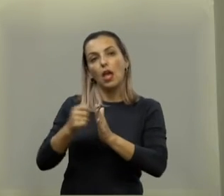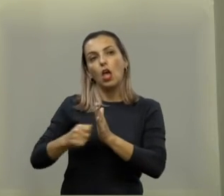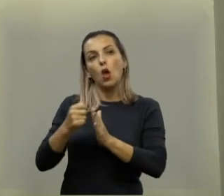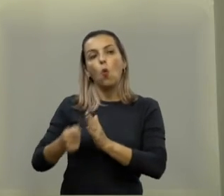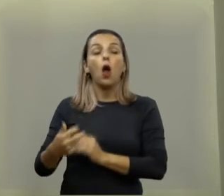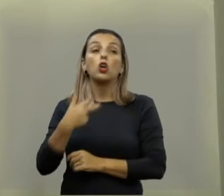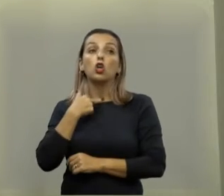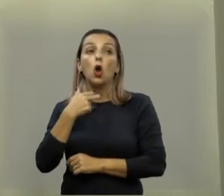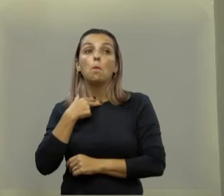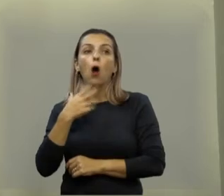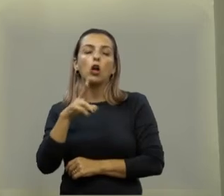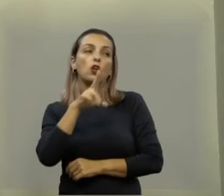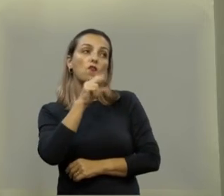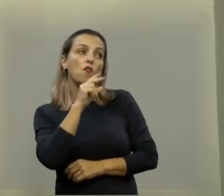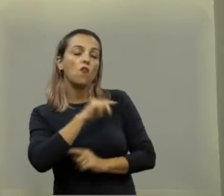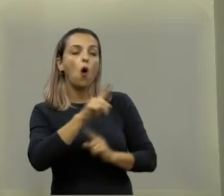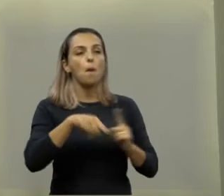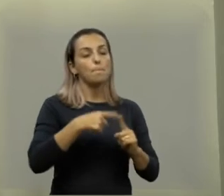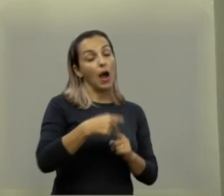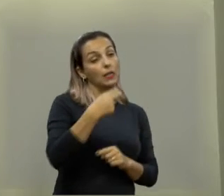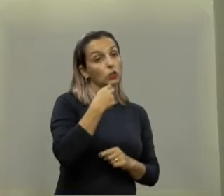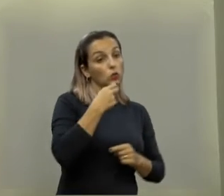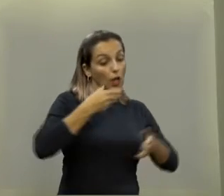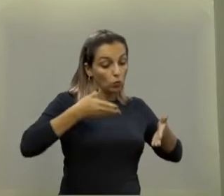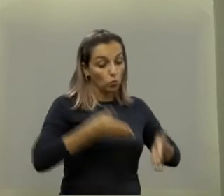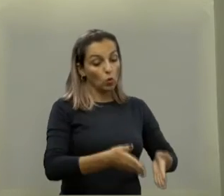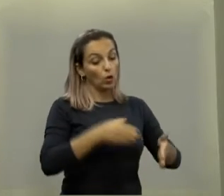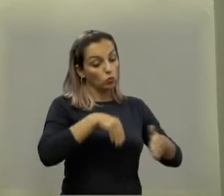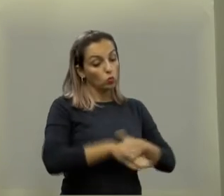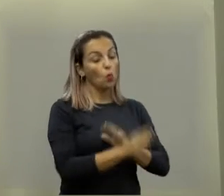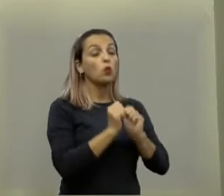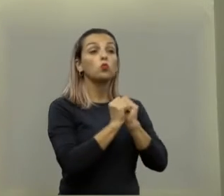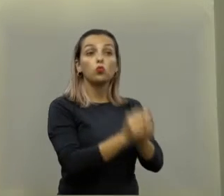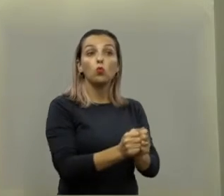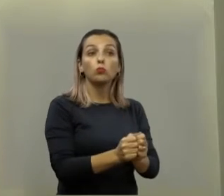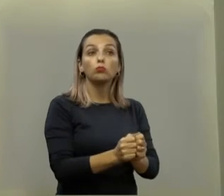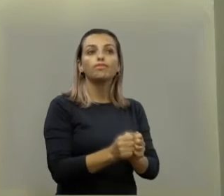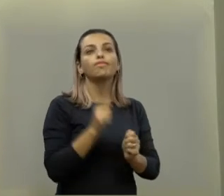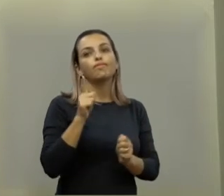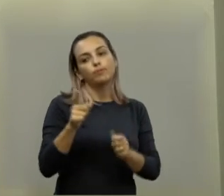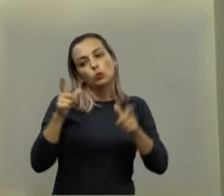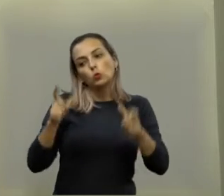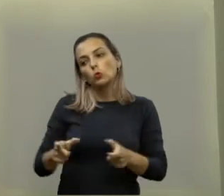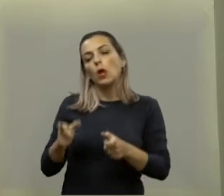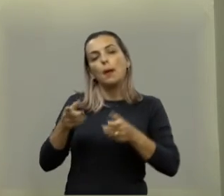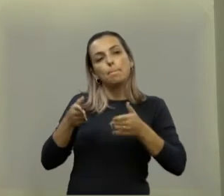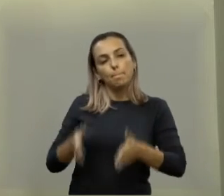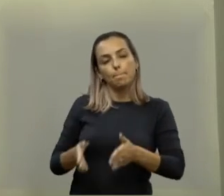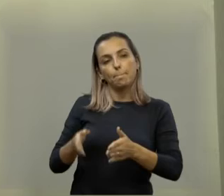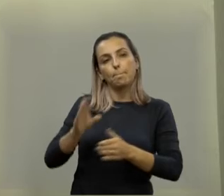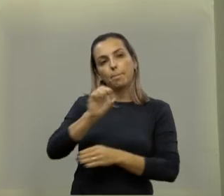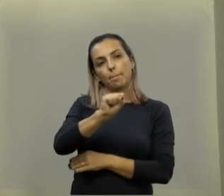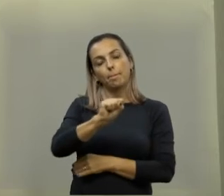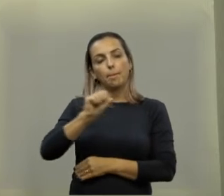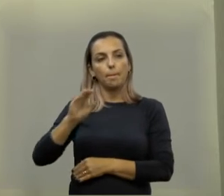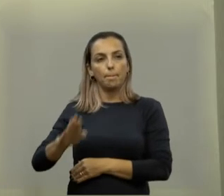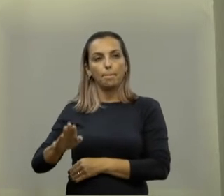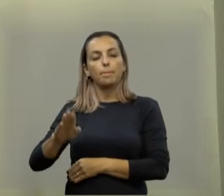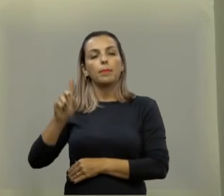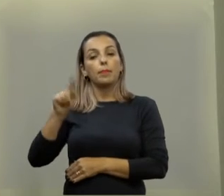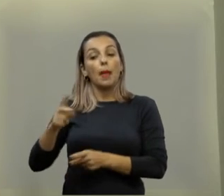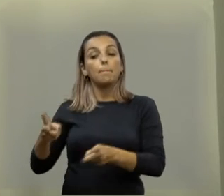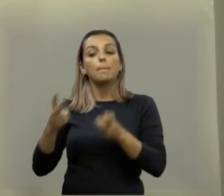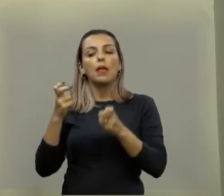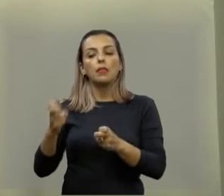descansarem juntos basta um passeio pelo cemitério São Bento aqui no centro da cidade para conferir que parte considerável das